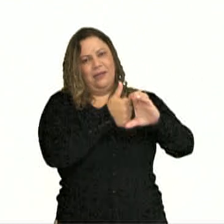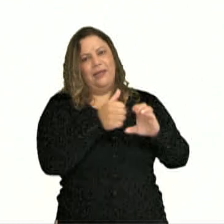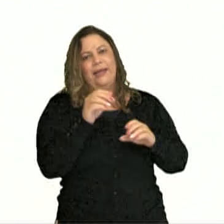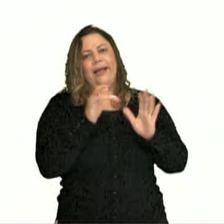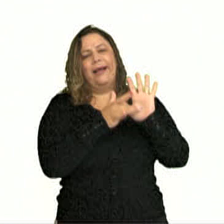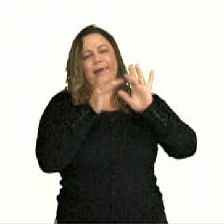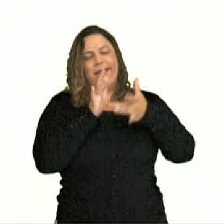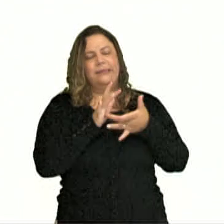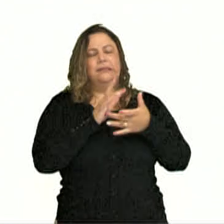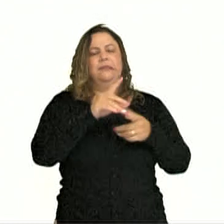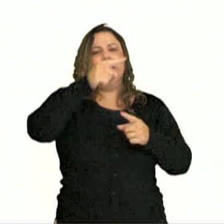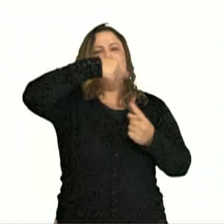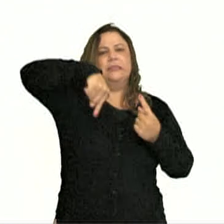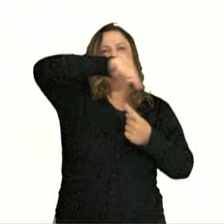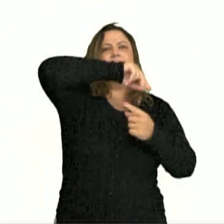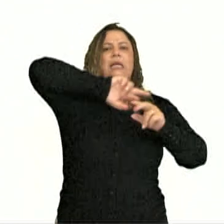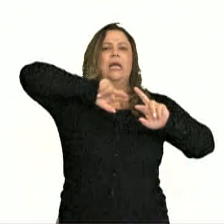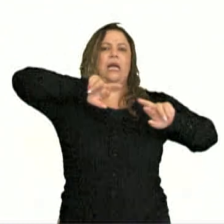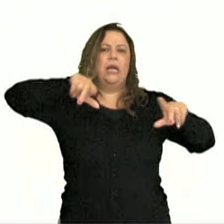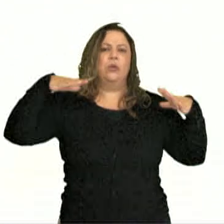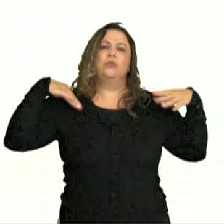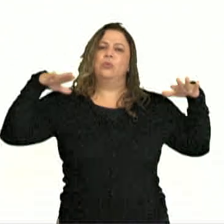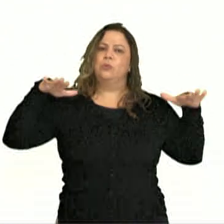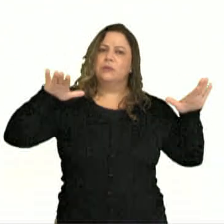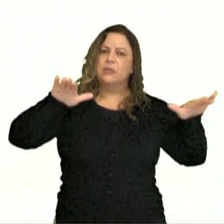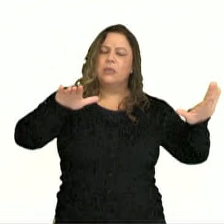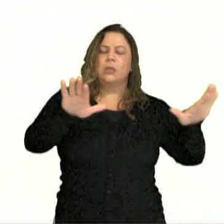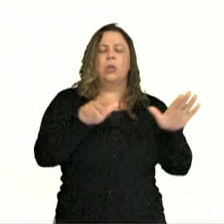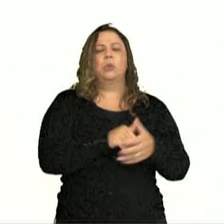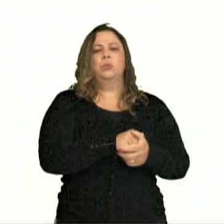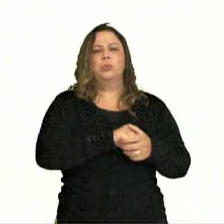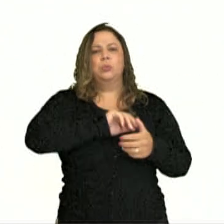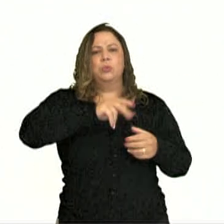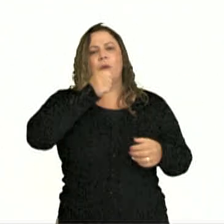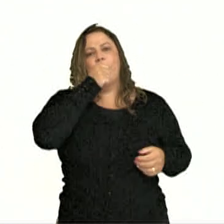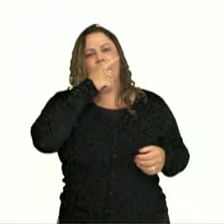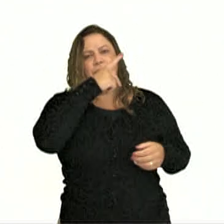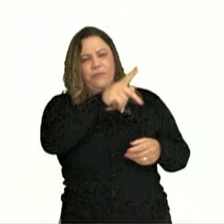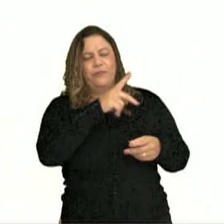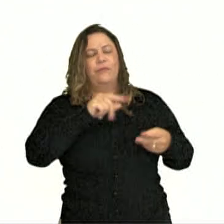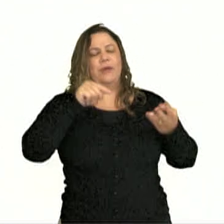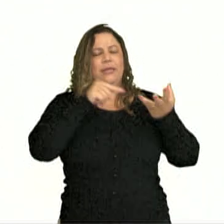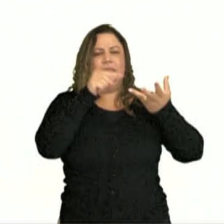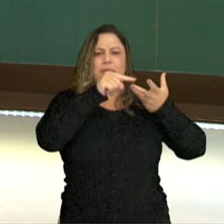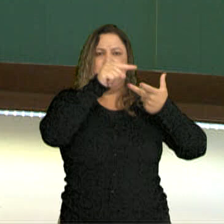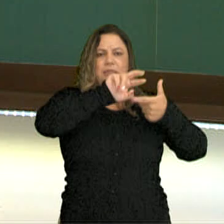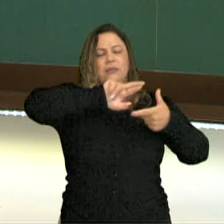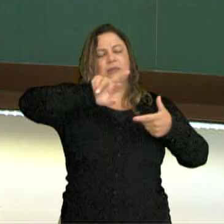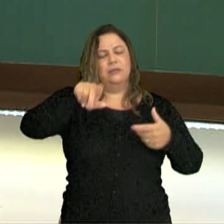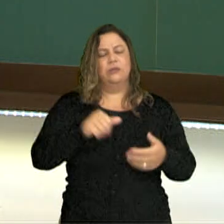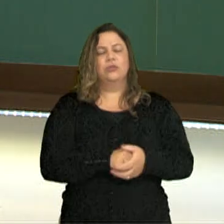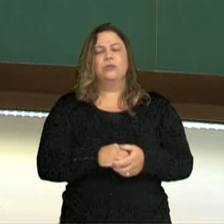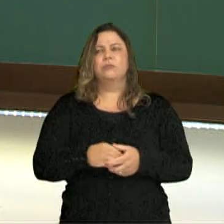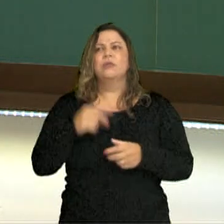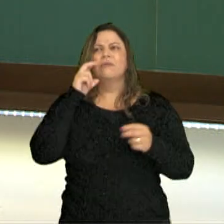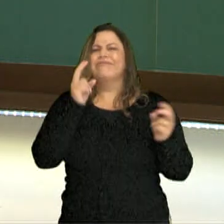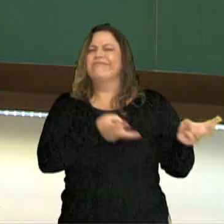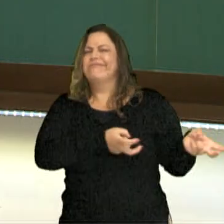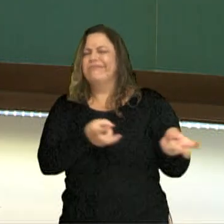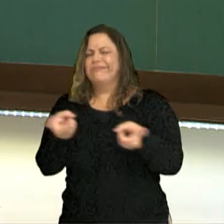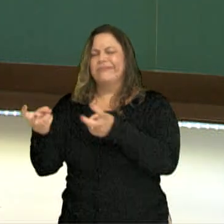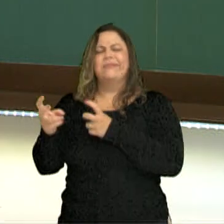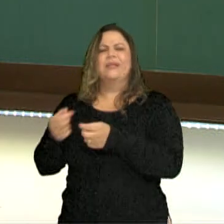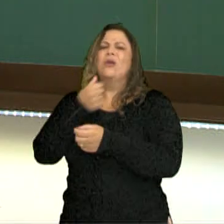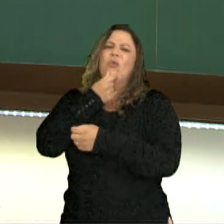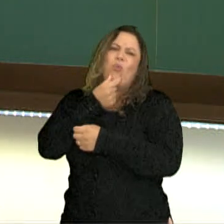de santos, anjos, profetas e narrativas do passado. Então, a gente observa que desde o tempo primitivo, o homem estava